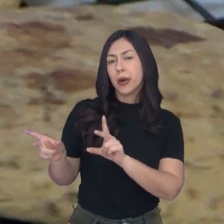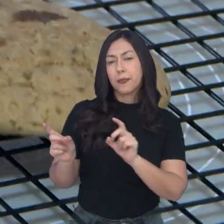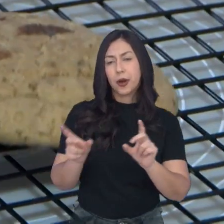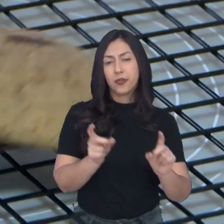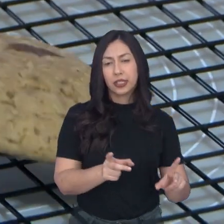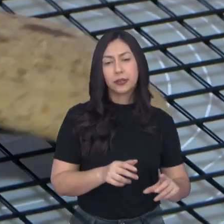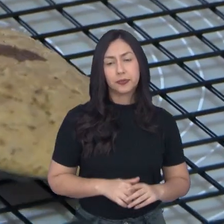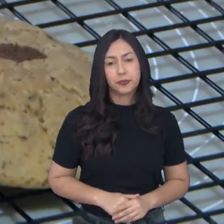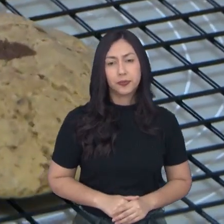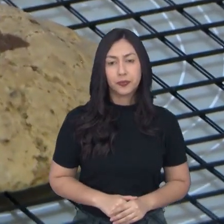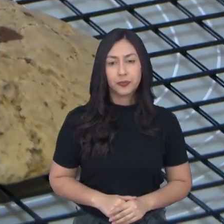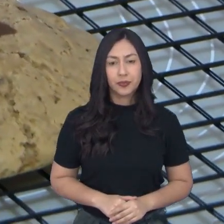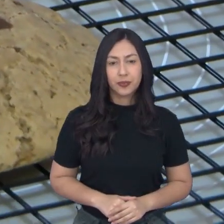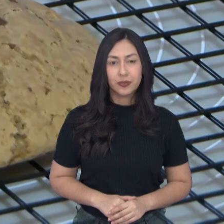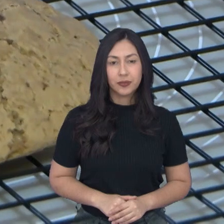começando.